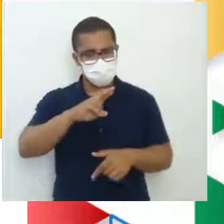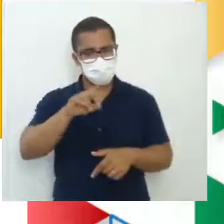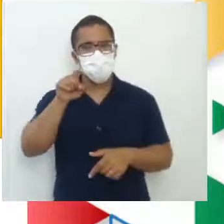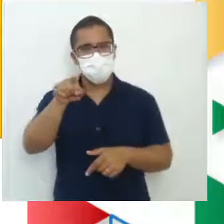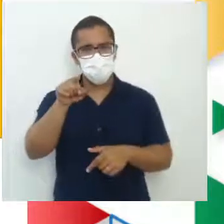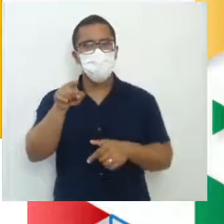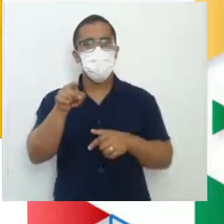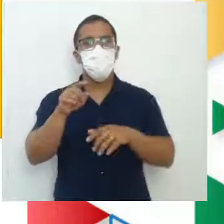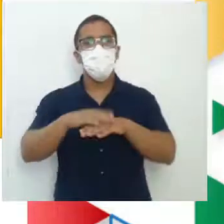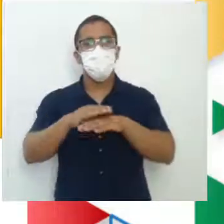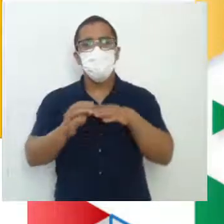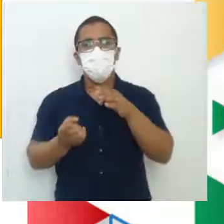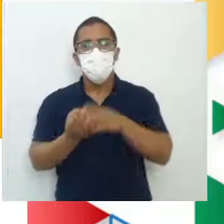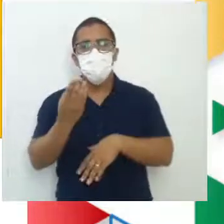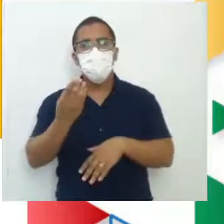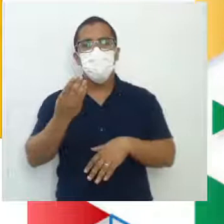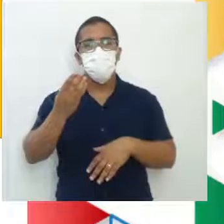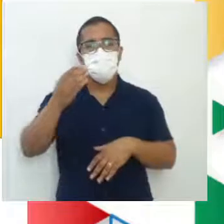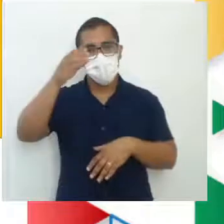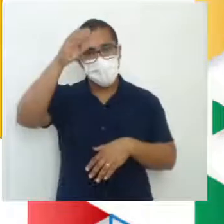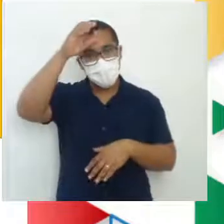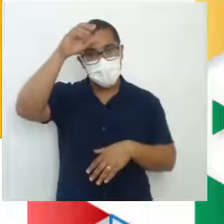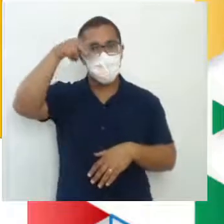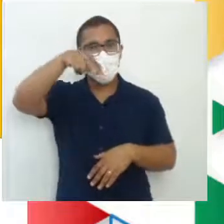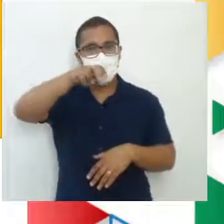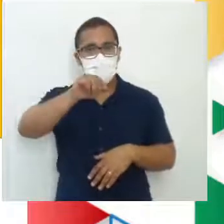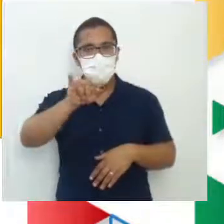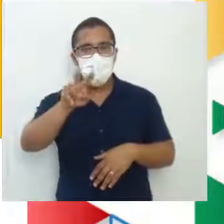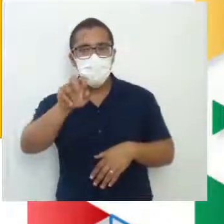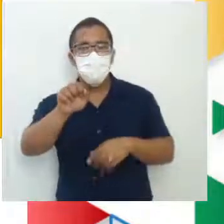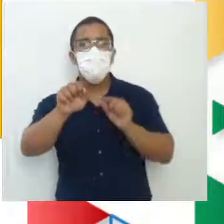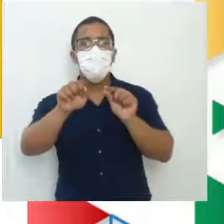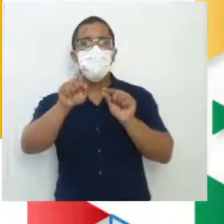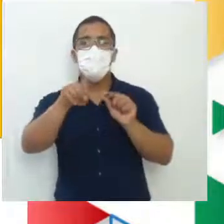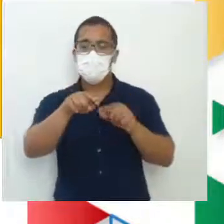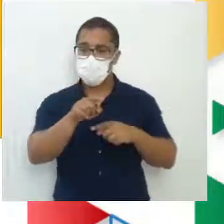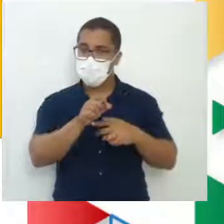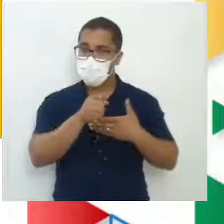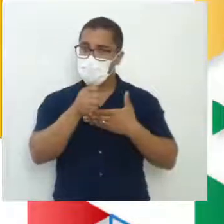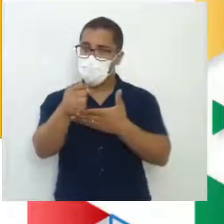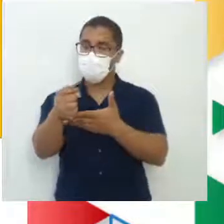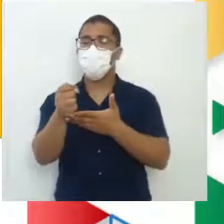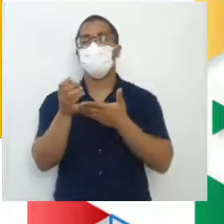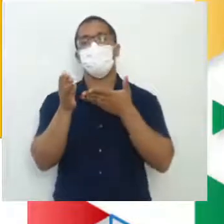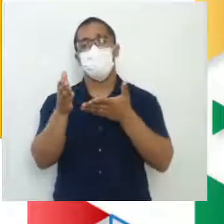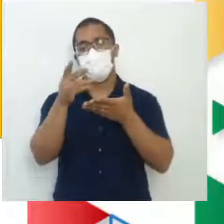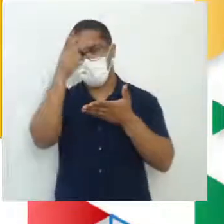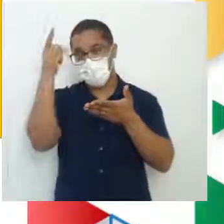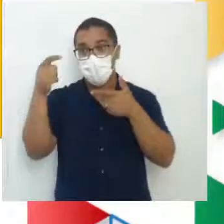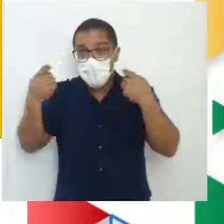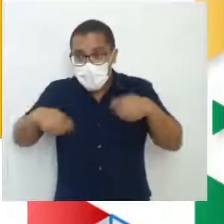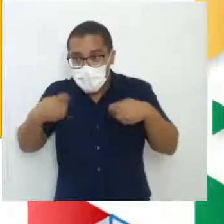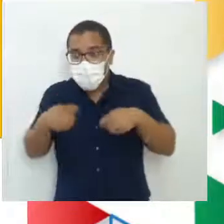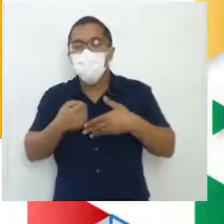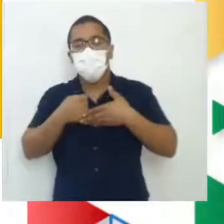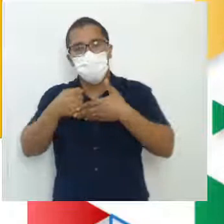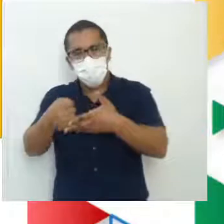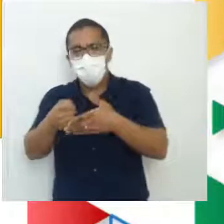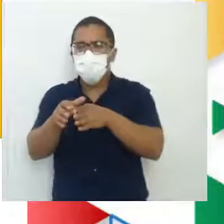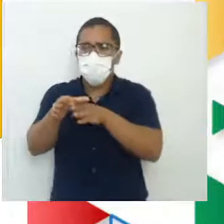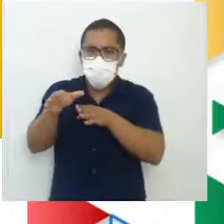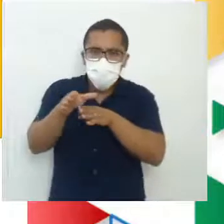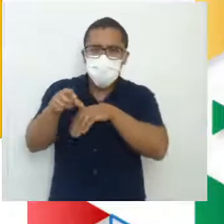por tia Neiva, ajudar o outro, as pessoas que necessitam de uma